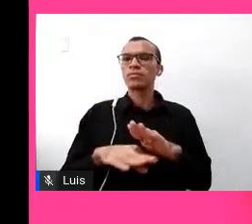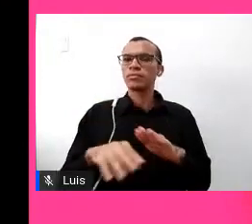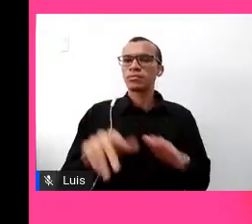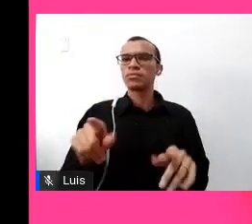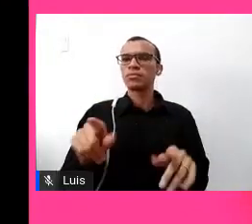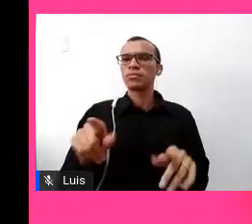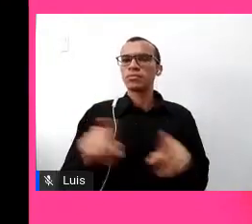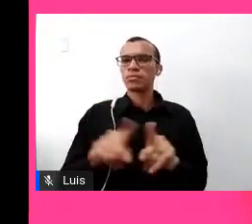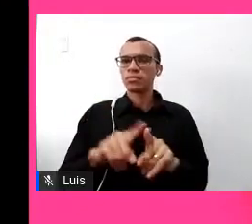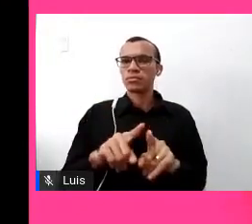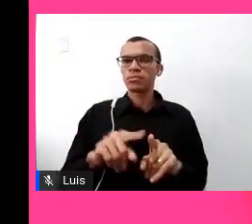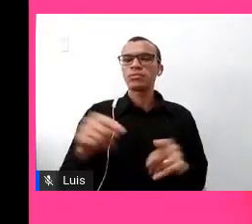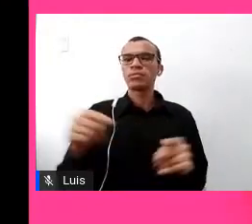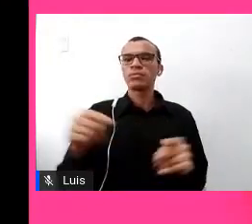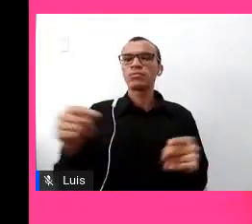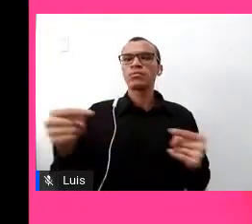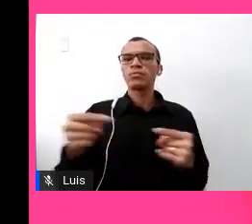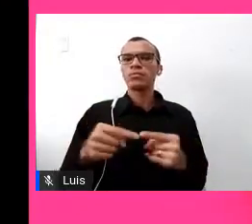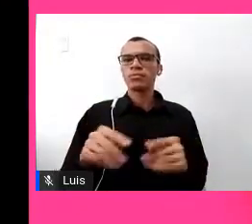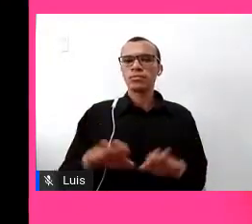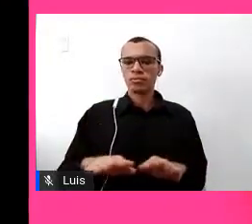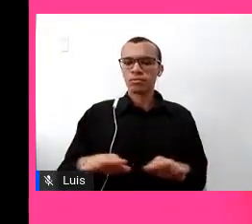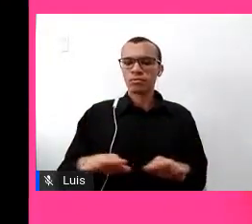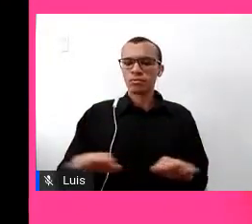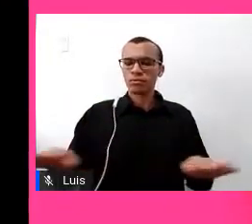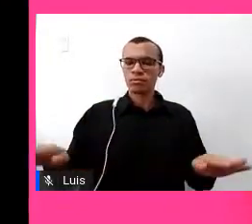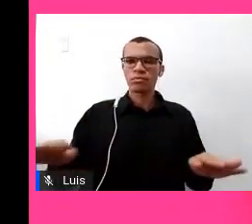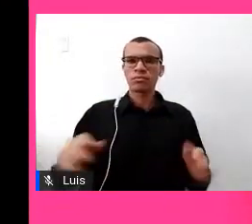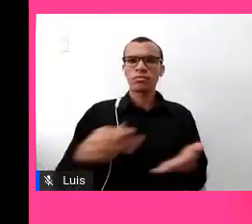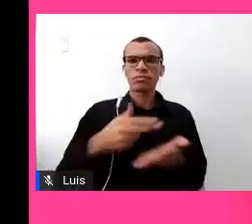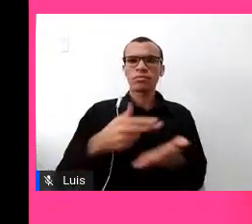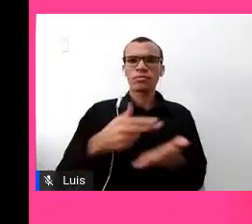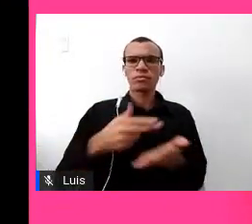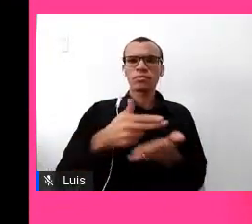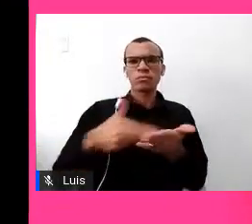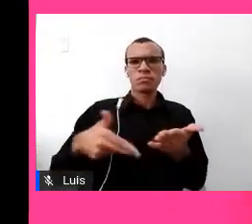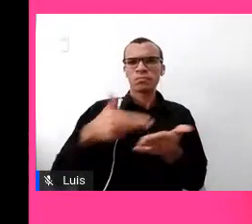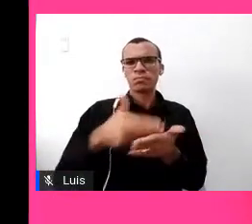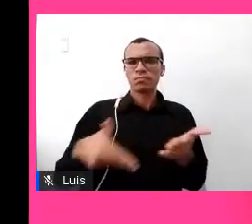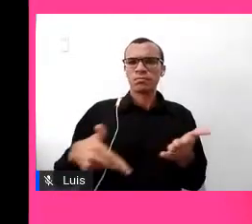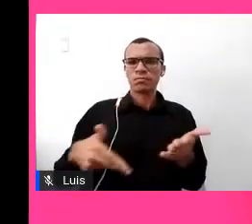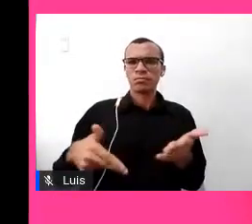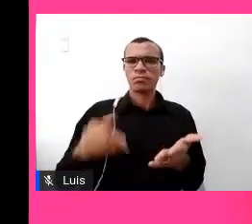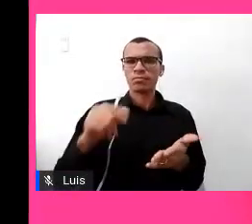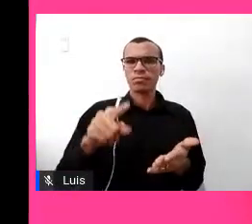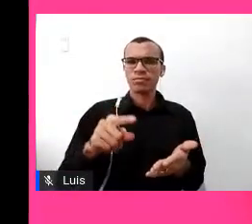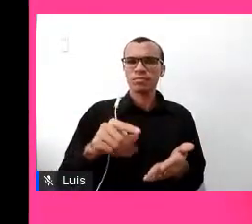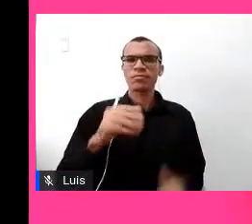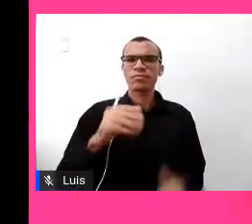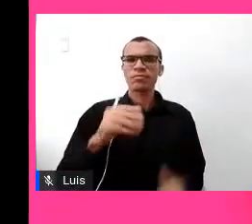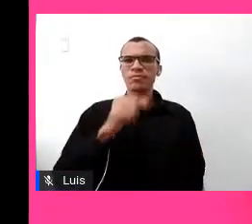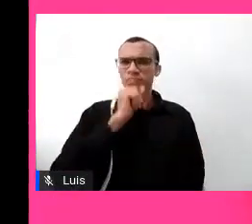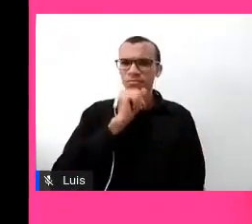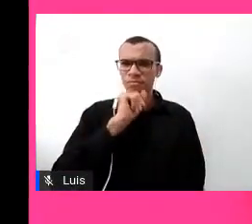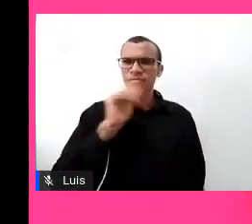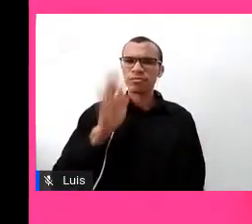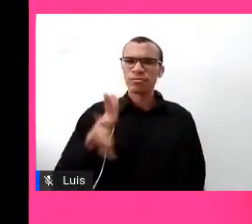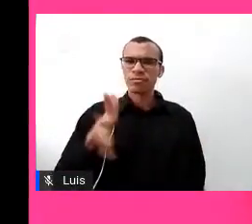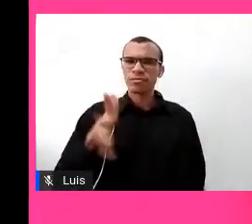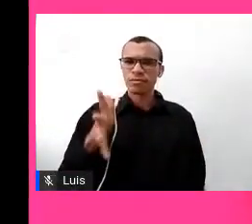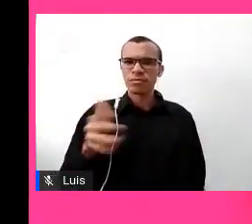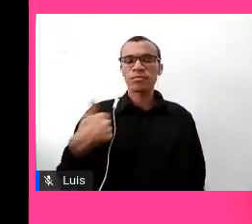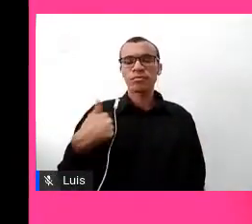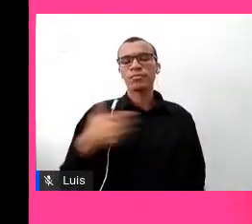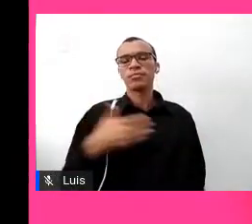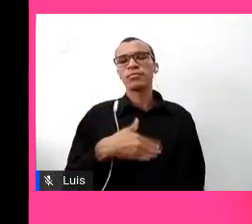base de corte. Como vocês podem ver, a minha é bem surrada, já trabalhou bastante, mas eu gosto muito dela. O que